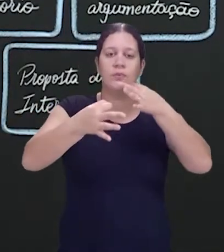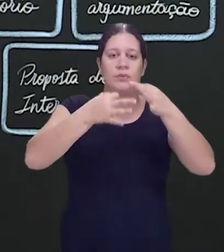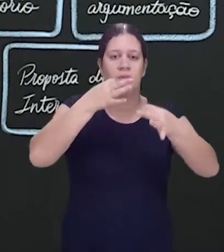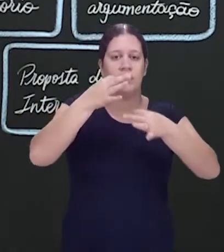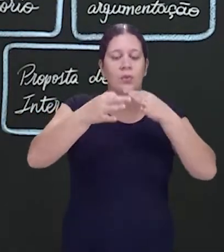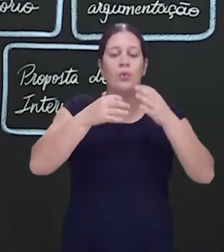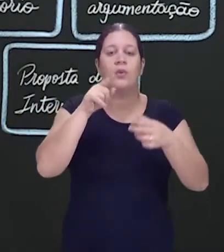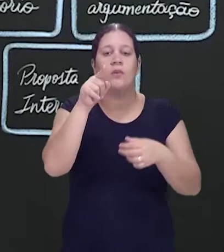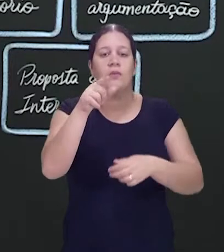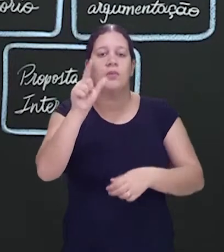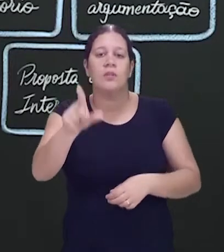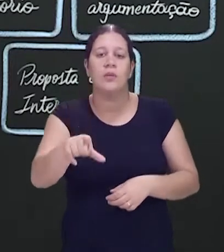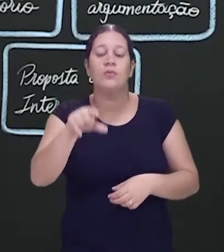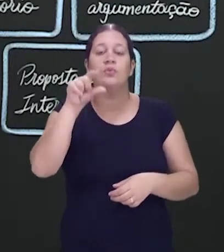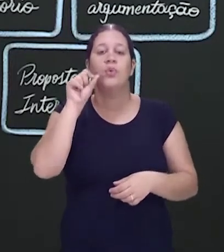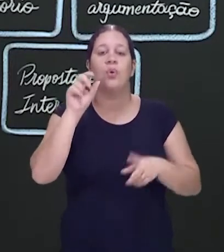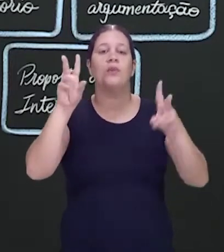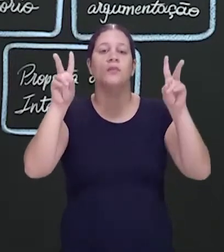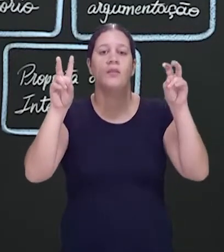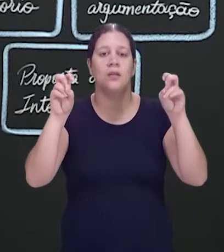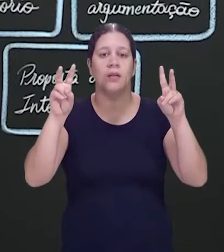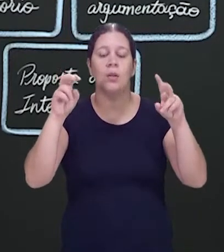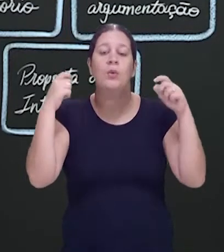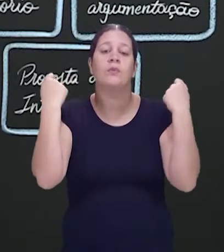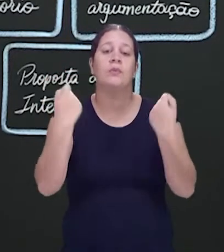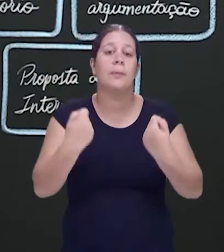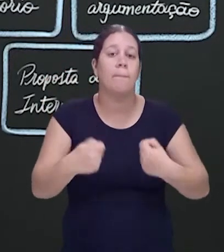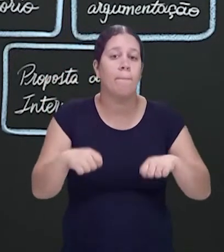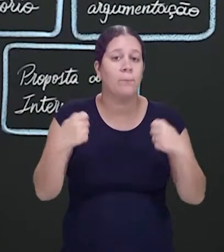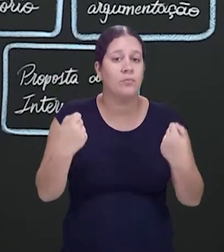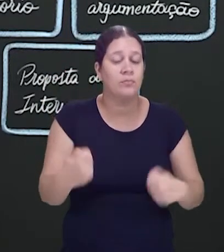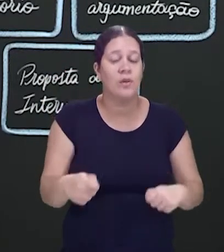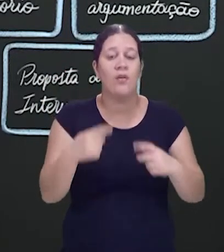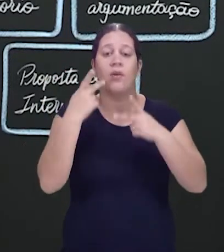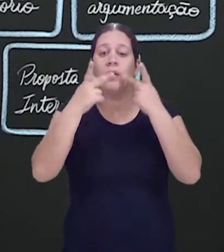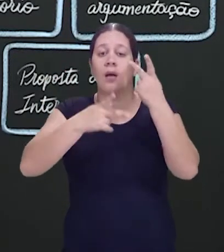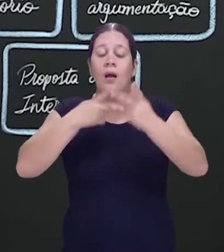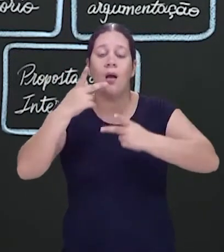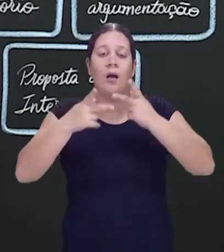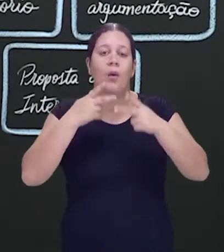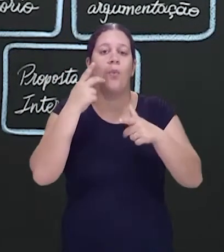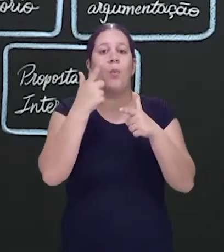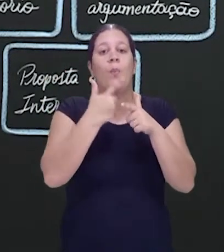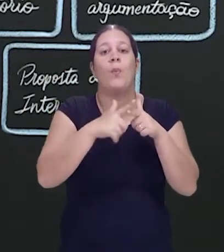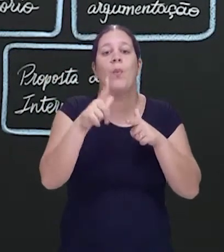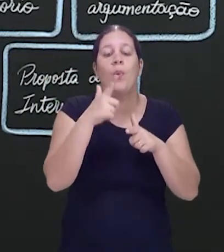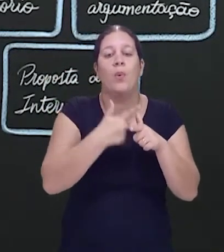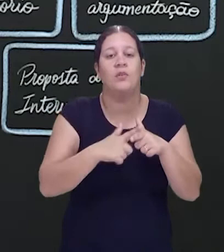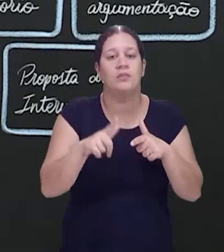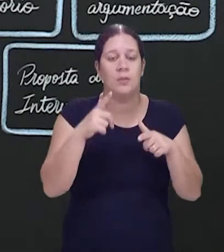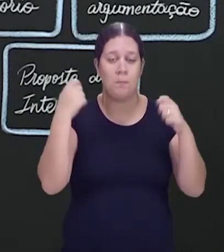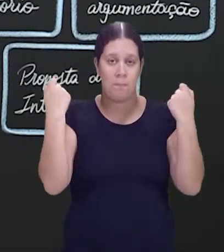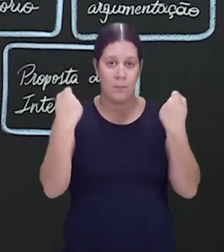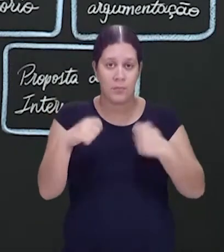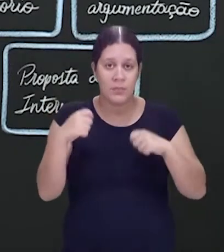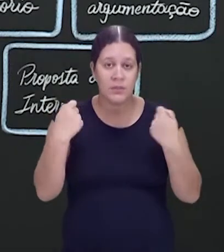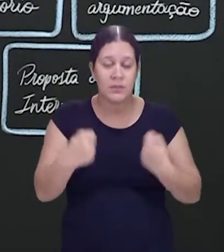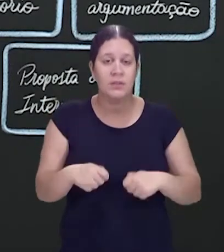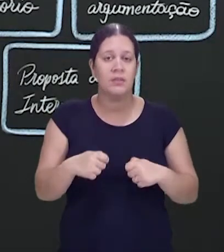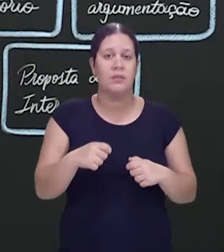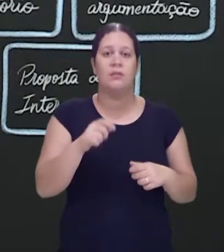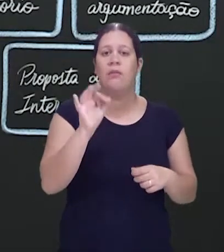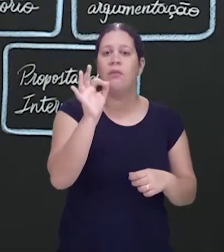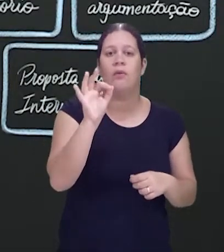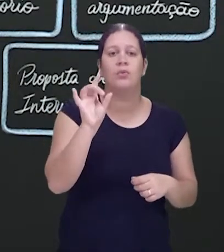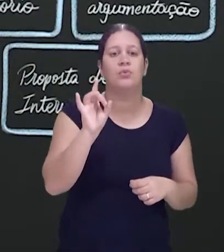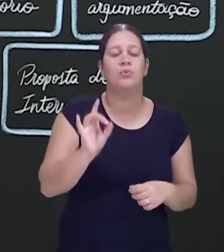argumentativo. Quando você escolhe esse tema, você precisa problematizar, ou seja, é necessário que